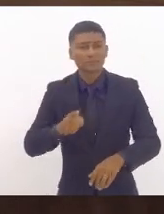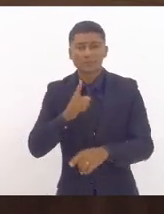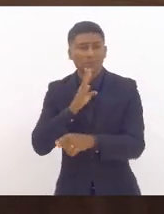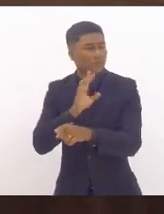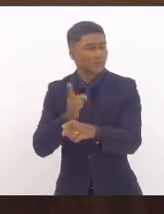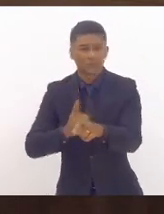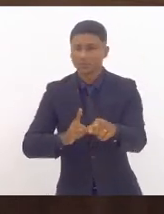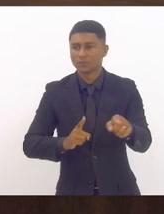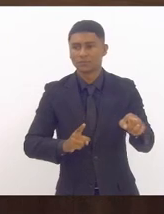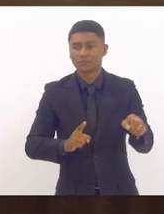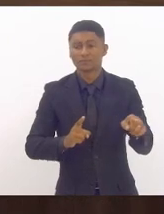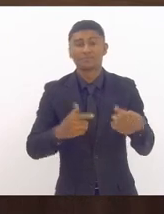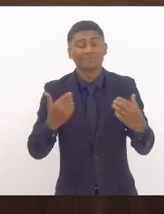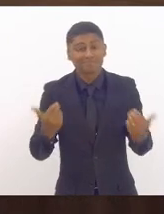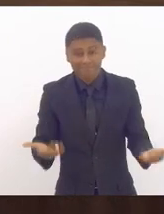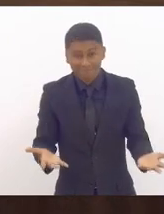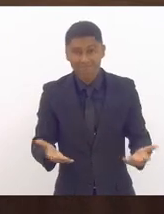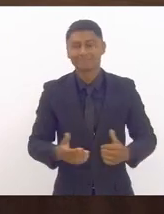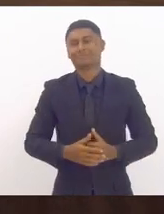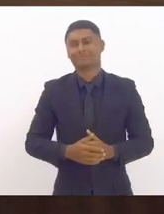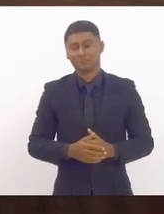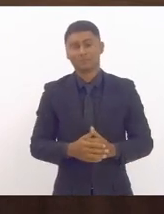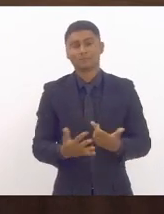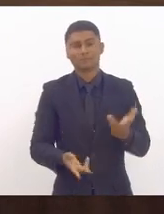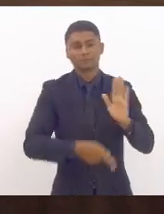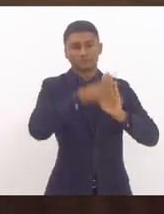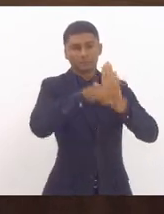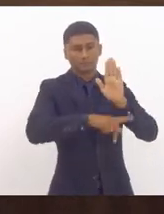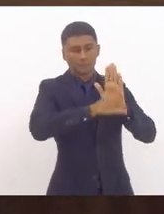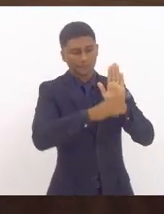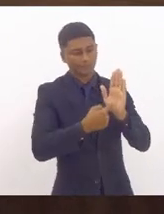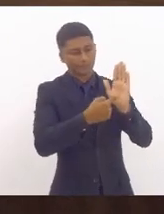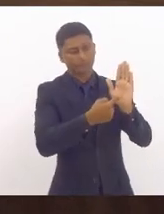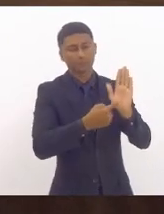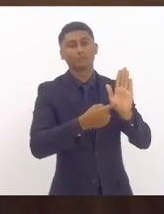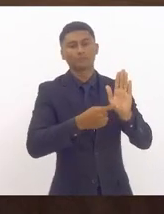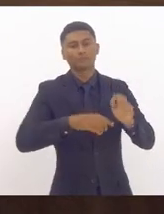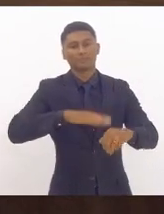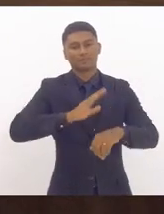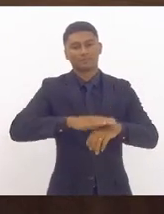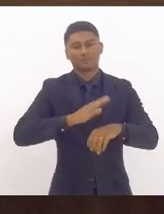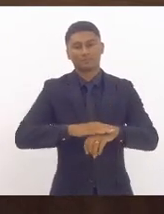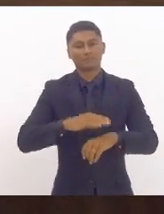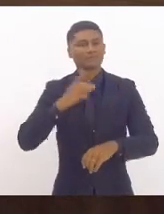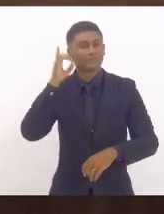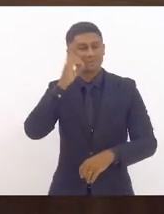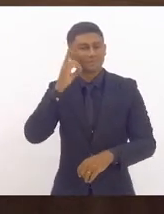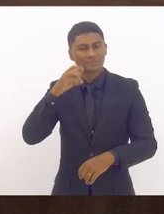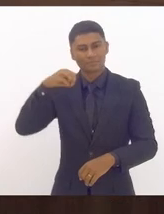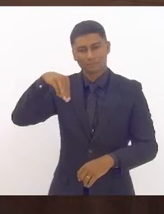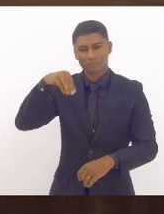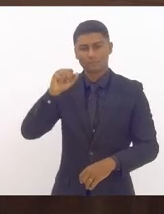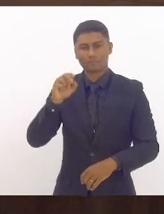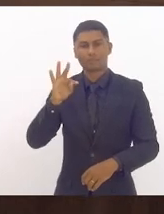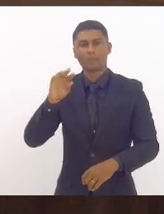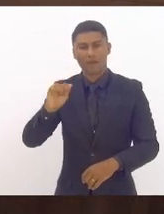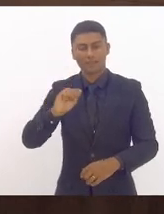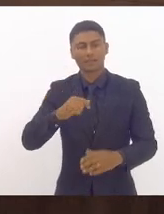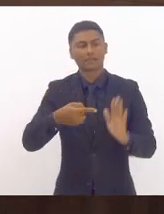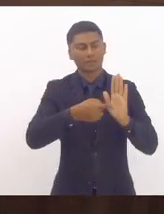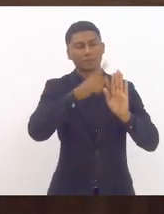condição. Nesse sentido, o projeto da deputada Marta Rocha pode contribuir,